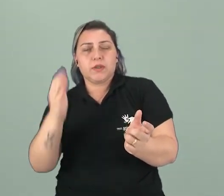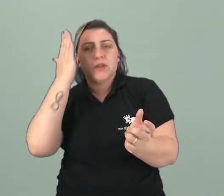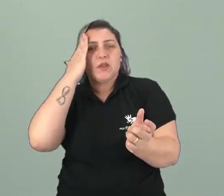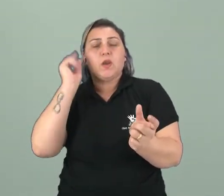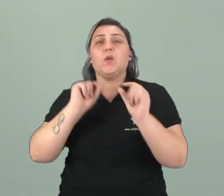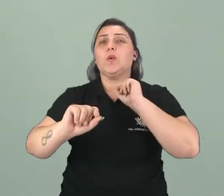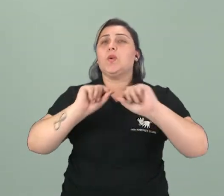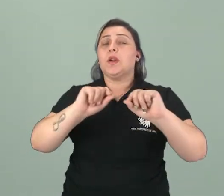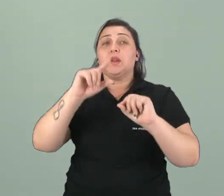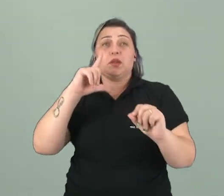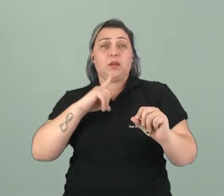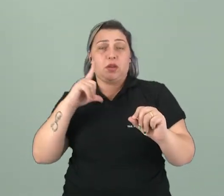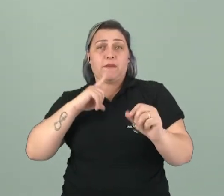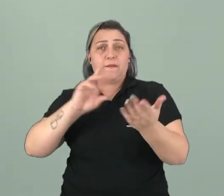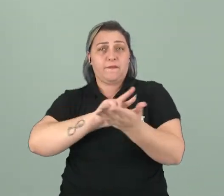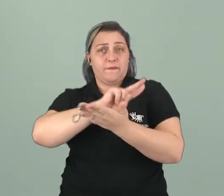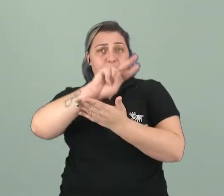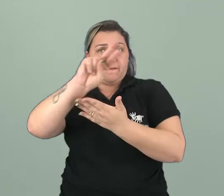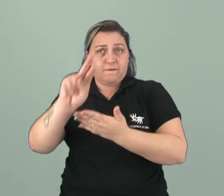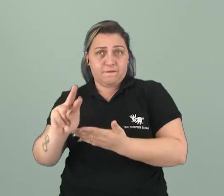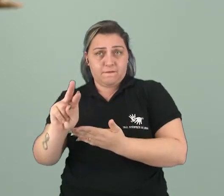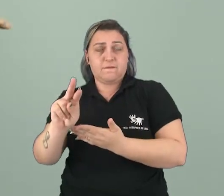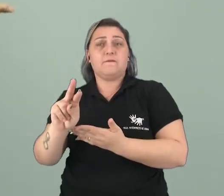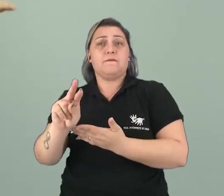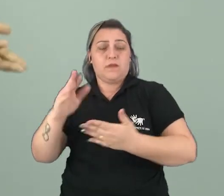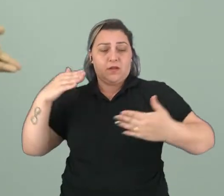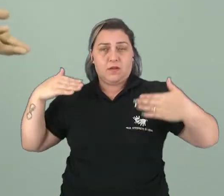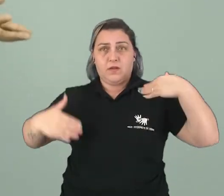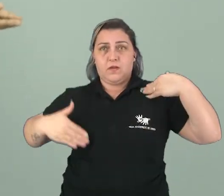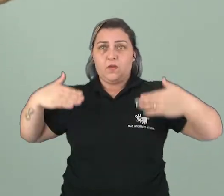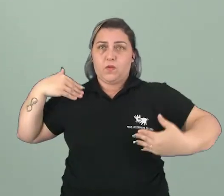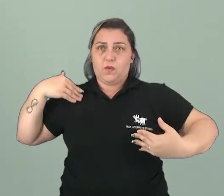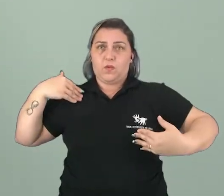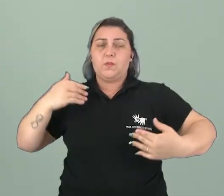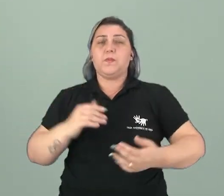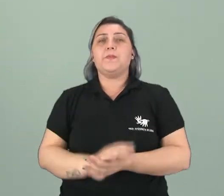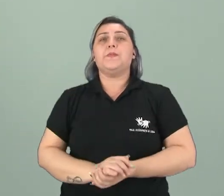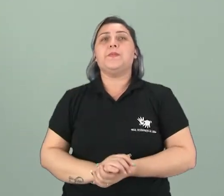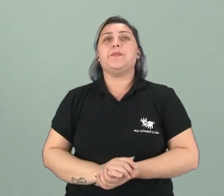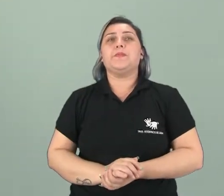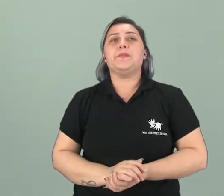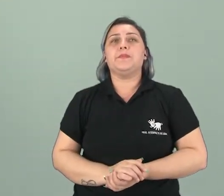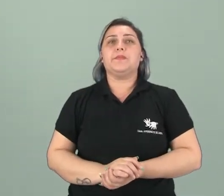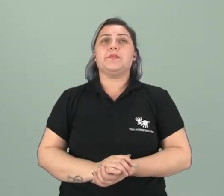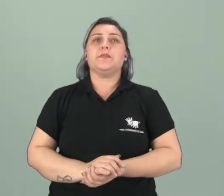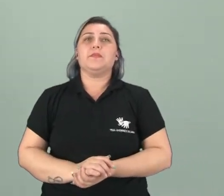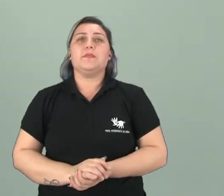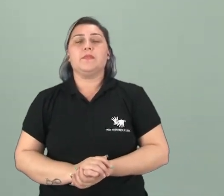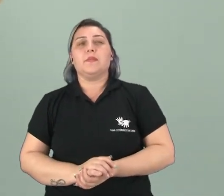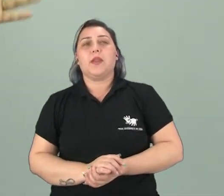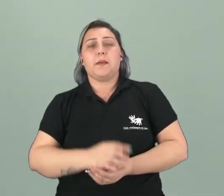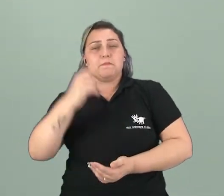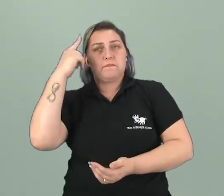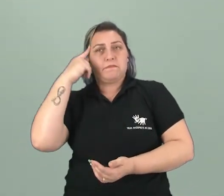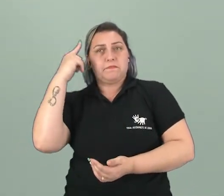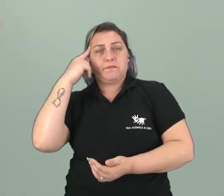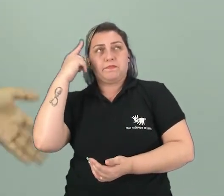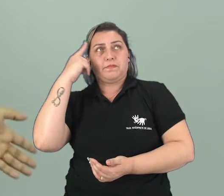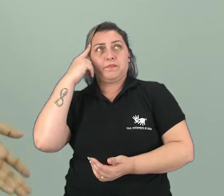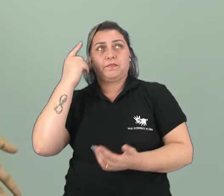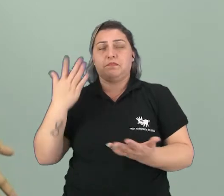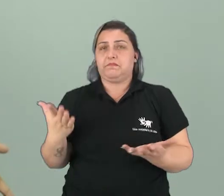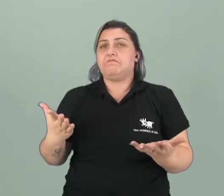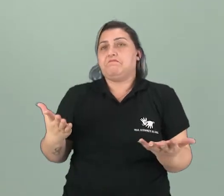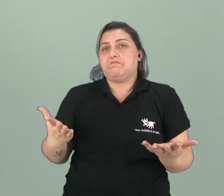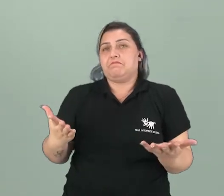entende que existem vários tipos de corpos, né? Biotipos corporais. Quando a gente pensa assim, fala assim,